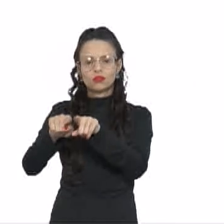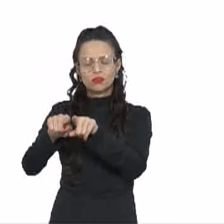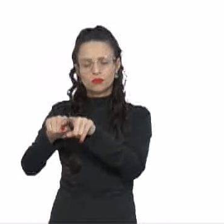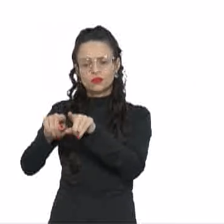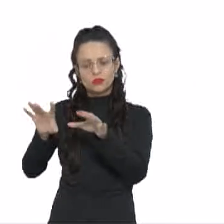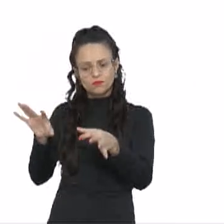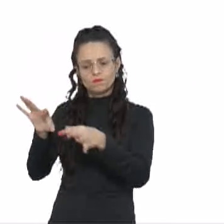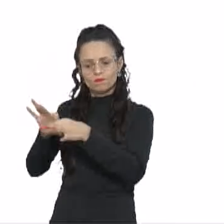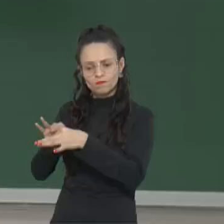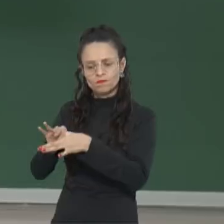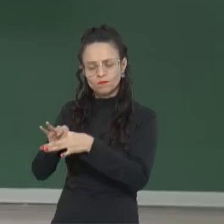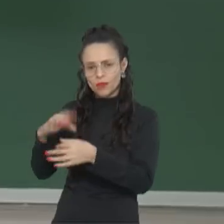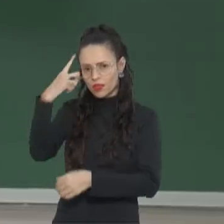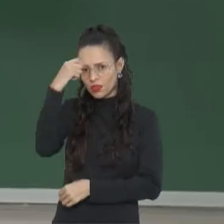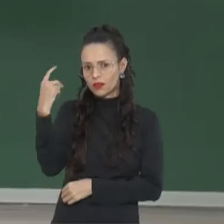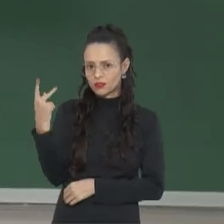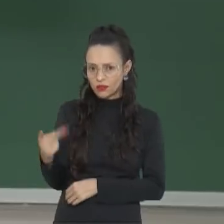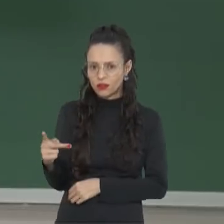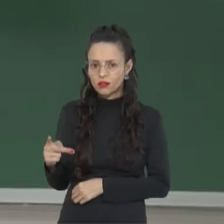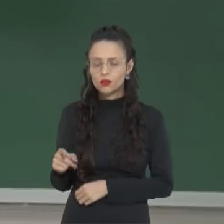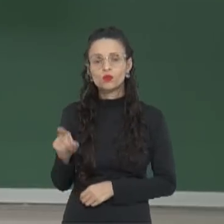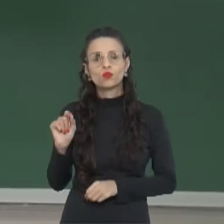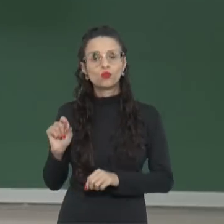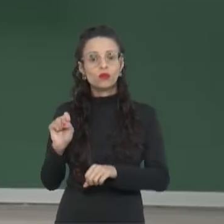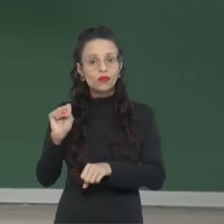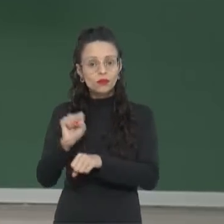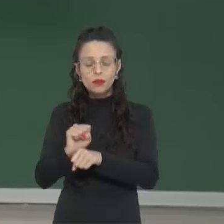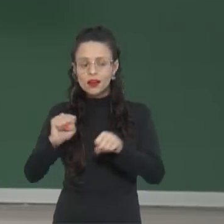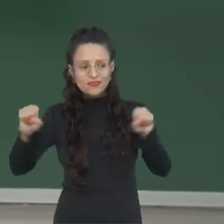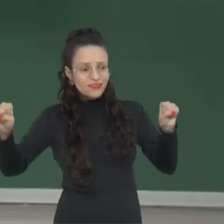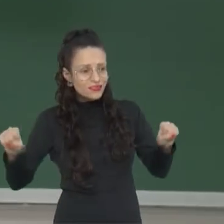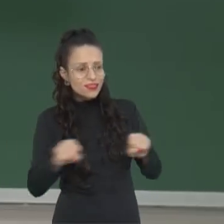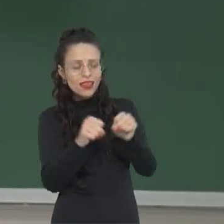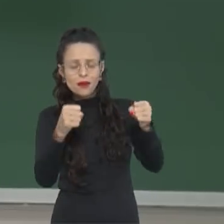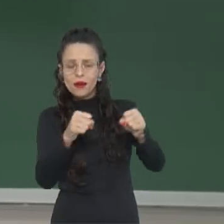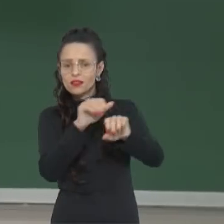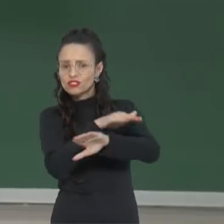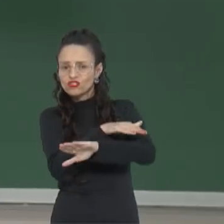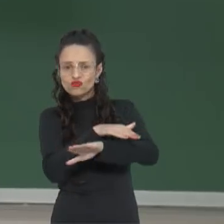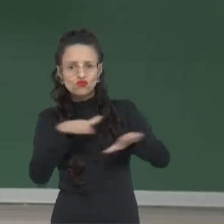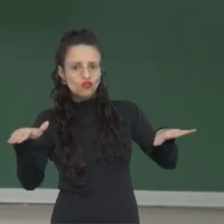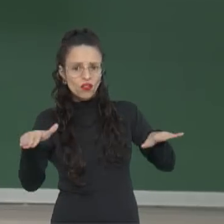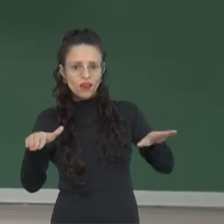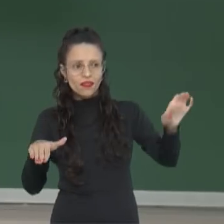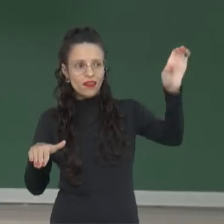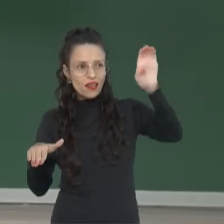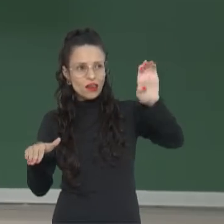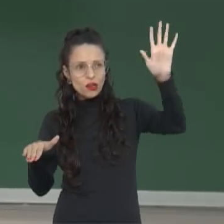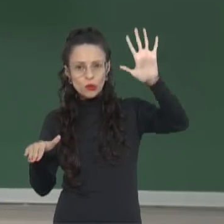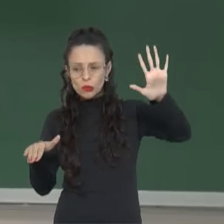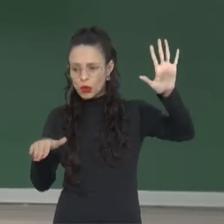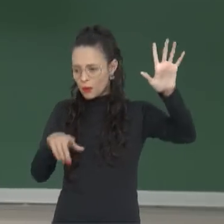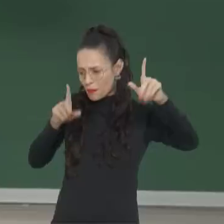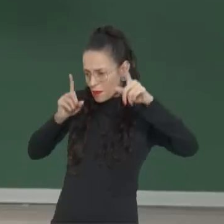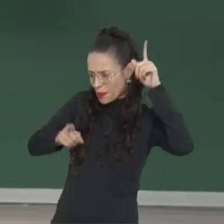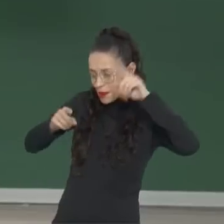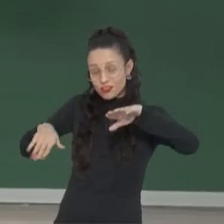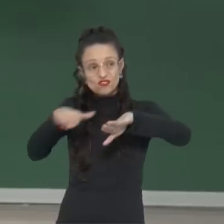suas aspirações. Então a ideia era esperar o rompimento completo com o mundo colonizador